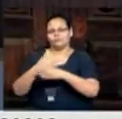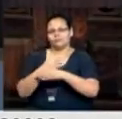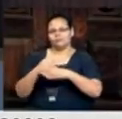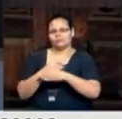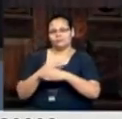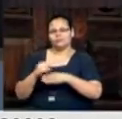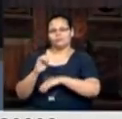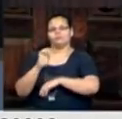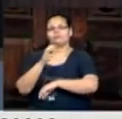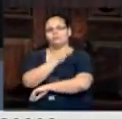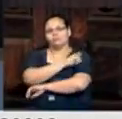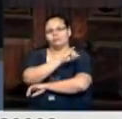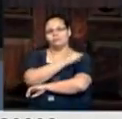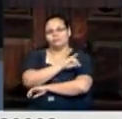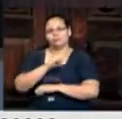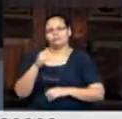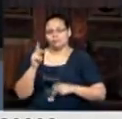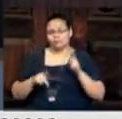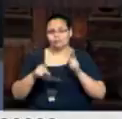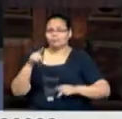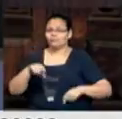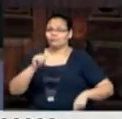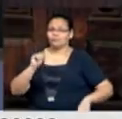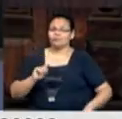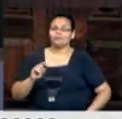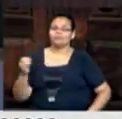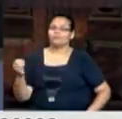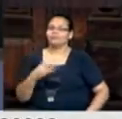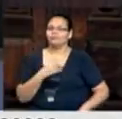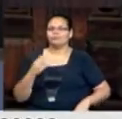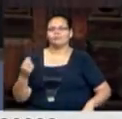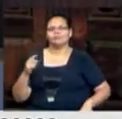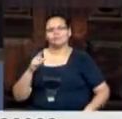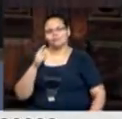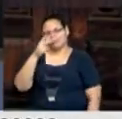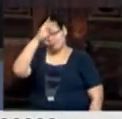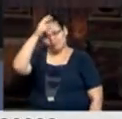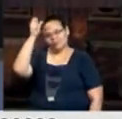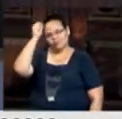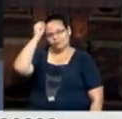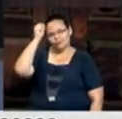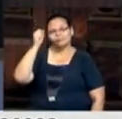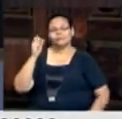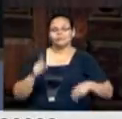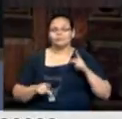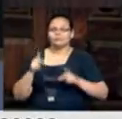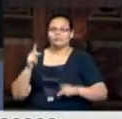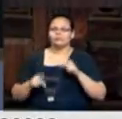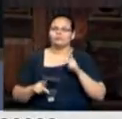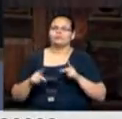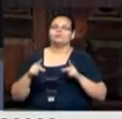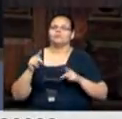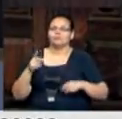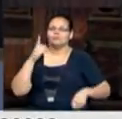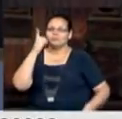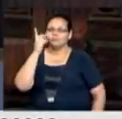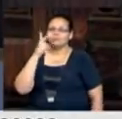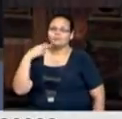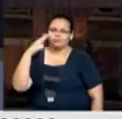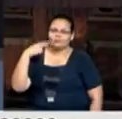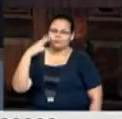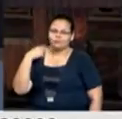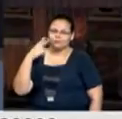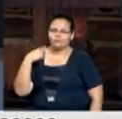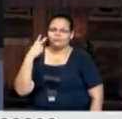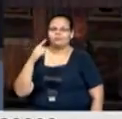população escolheu o próximo prefeito. A população renovou e definiu os nossos vereadores da cidade